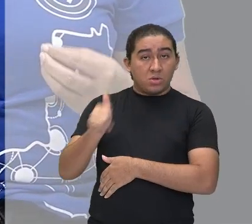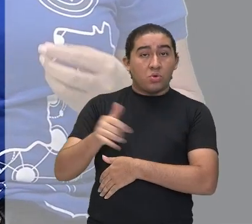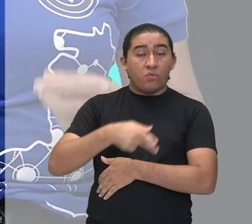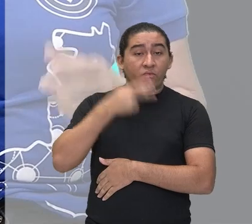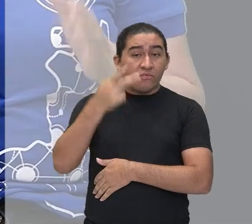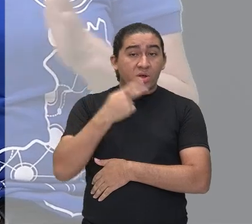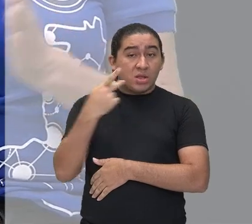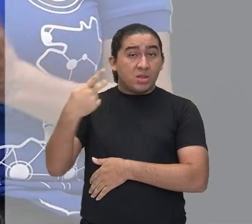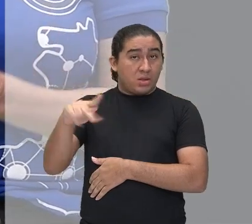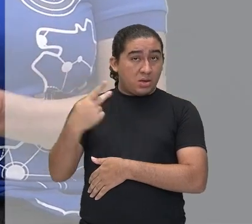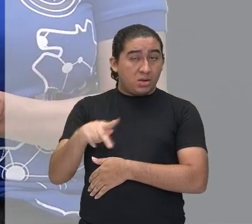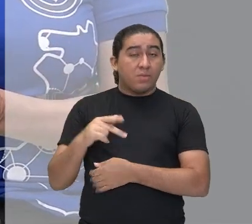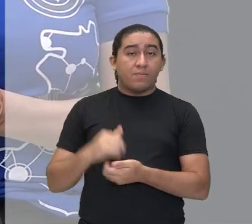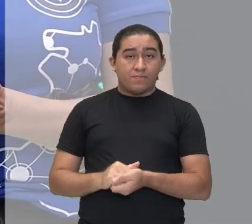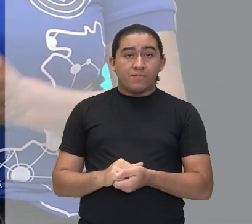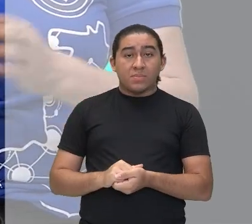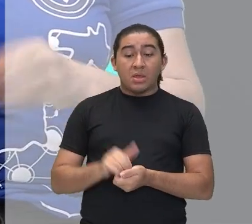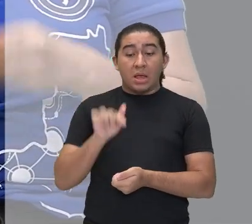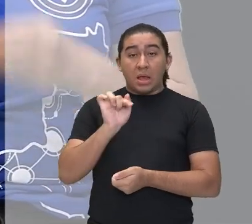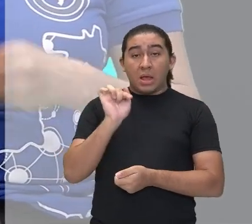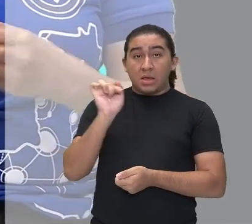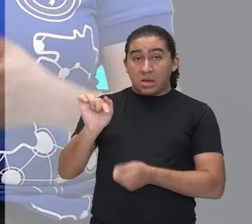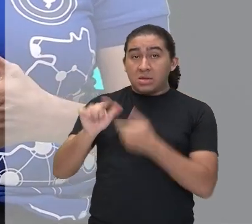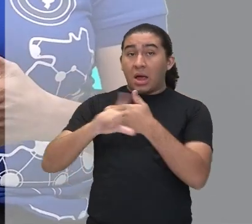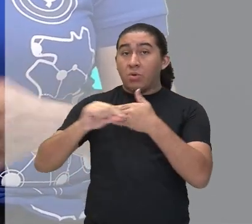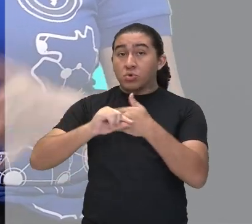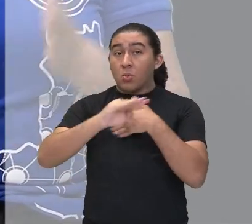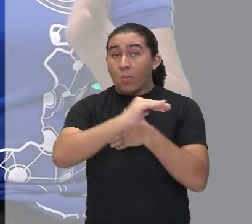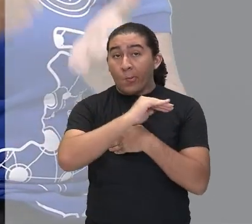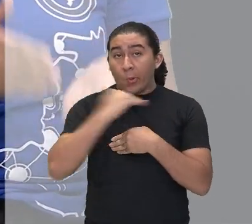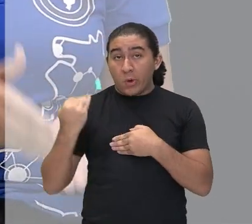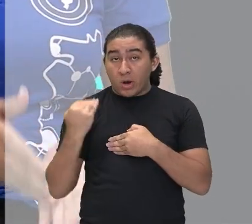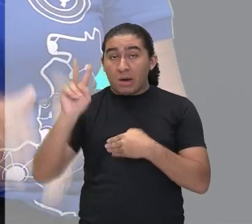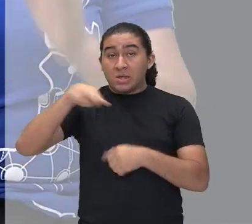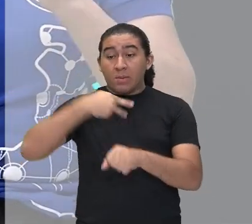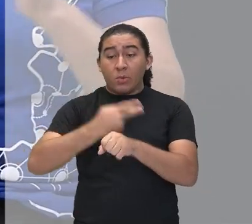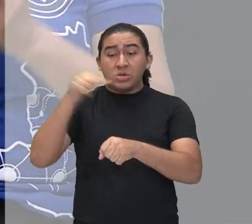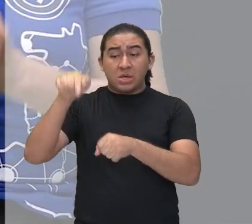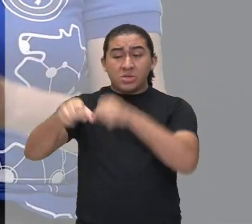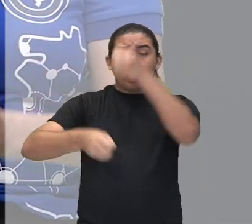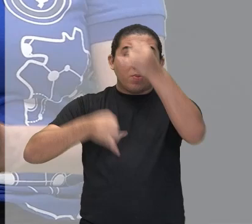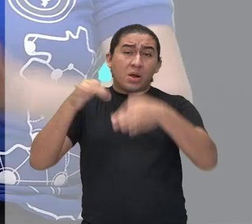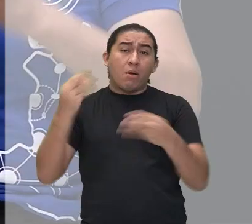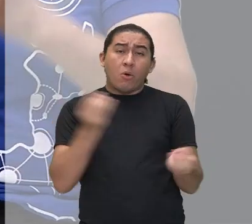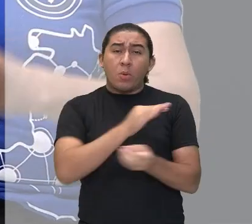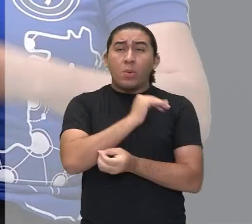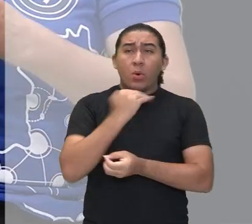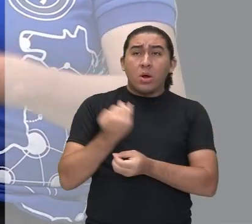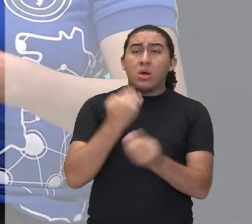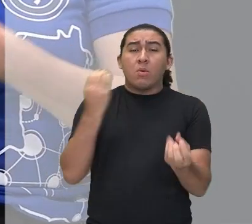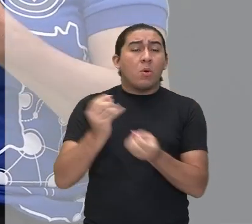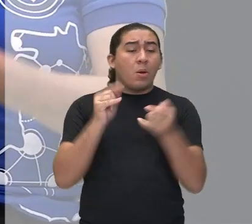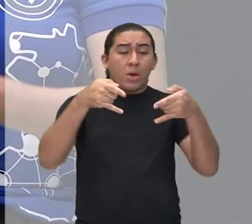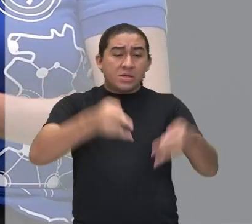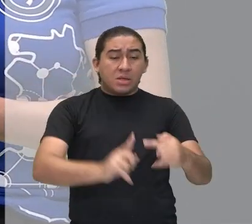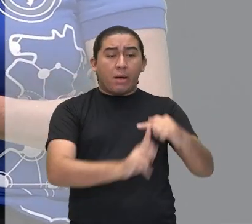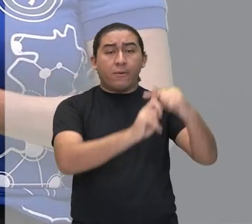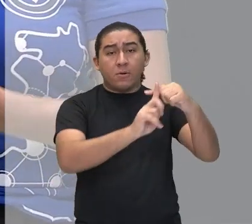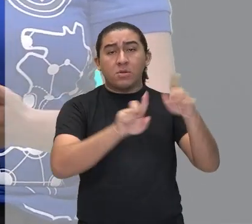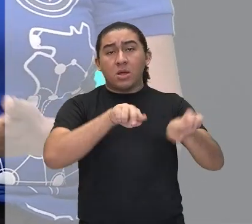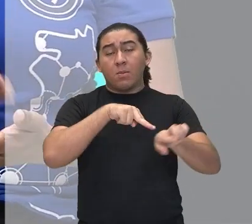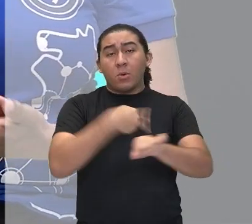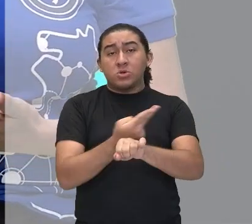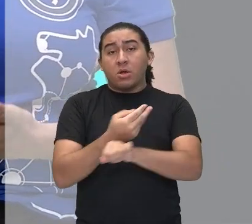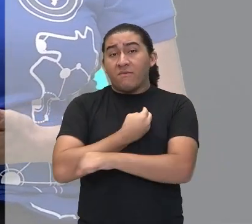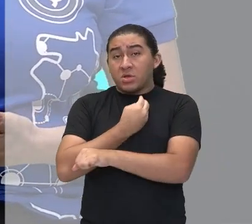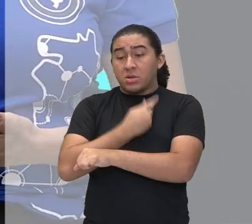falar, depois que ele morre, ele vai contar como foi sua morte, como foi seu enterro, como foi sua vida.